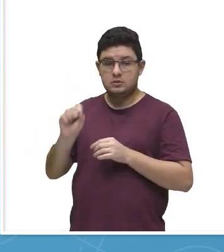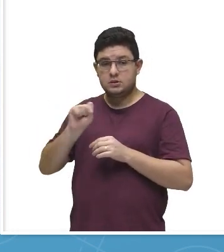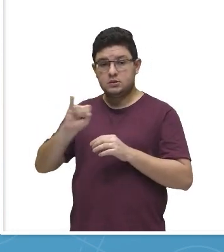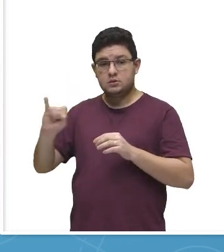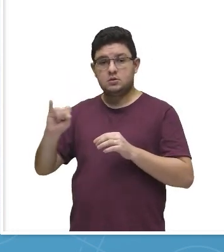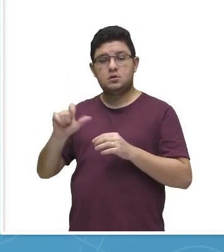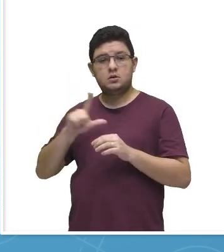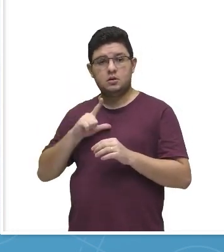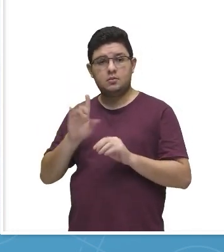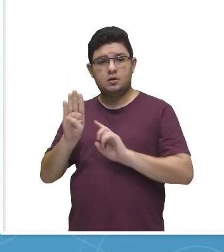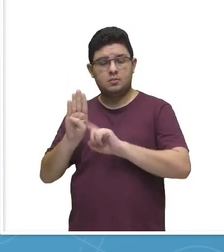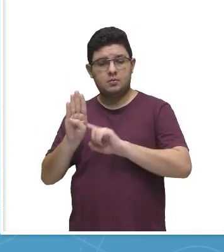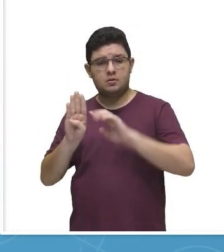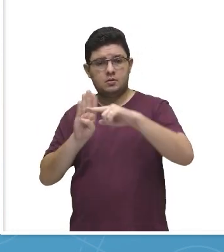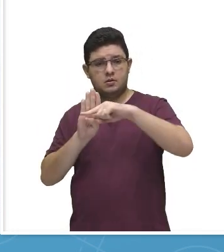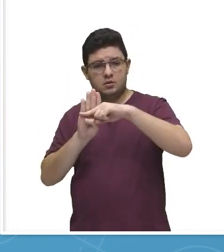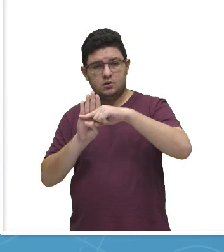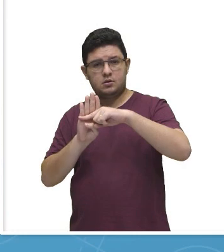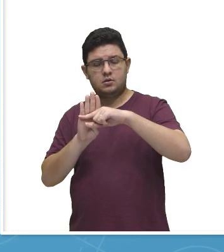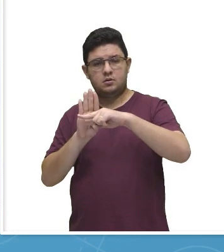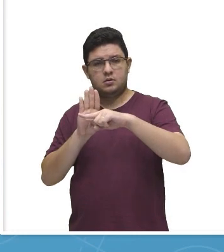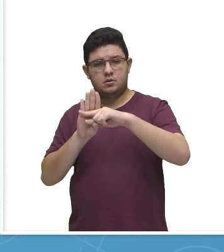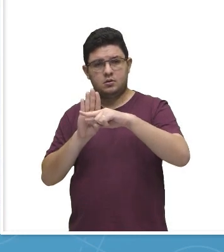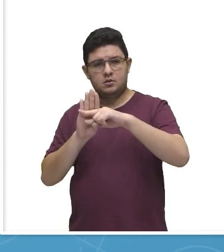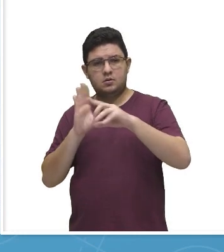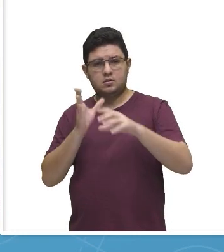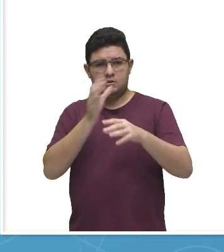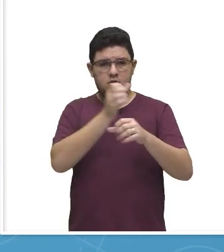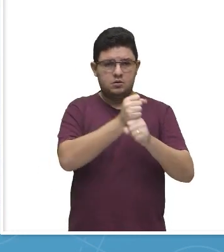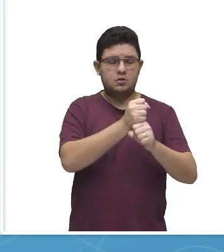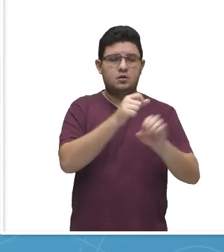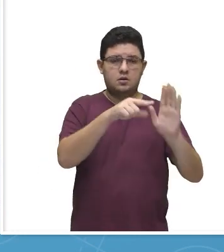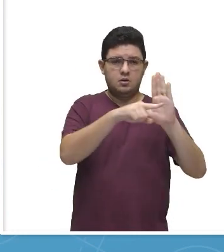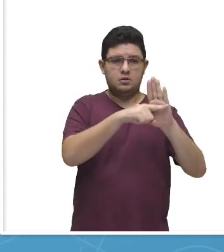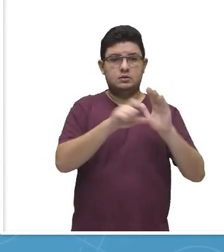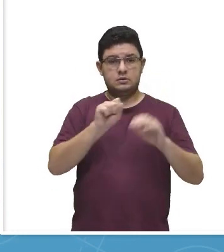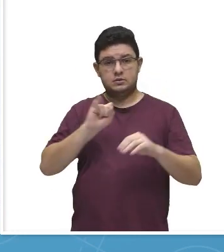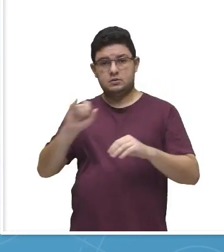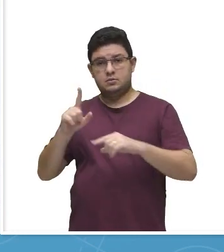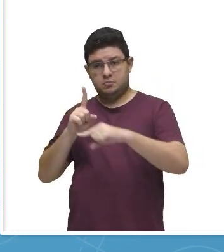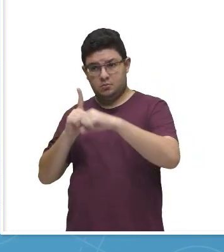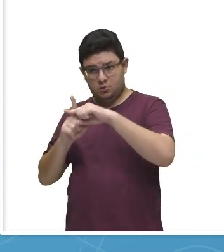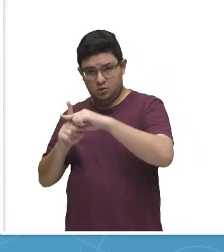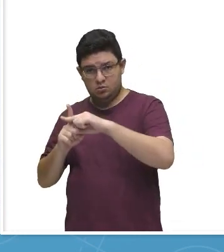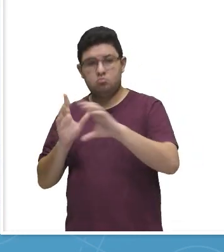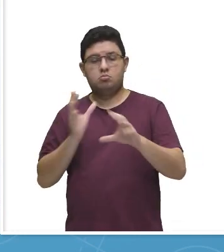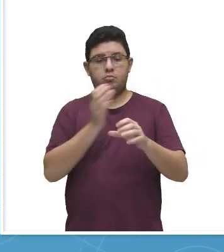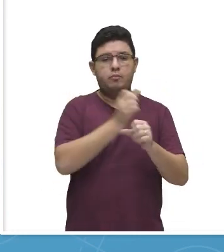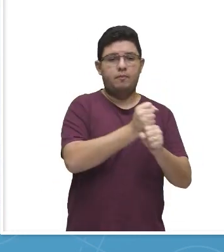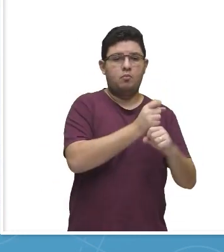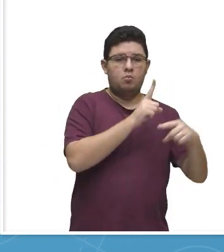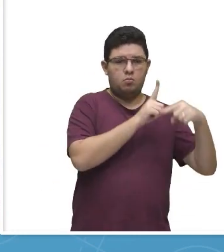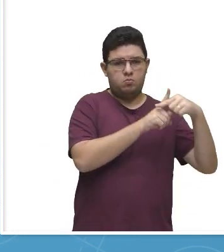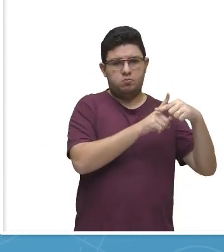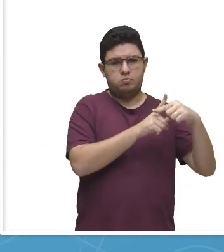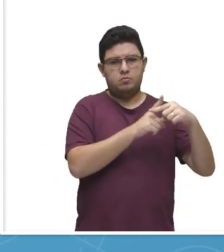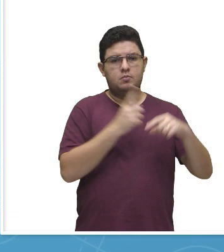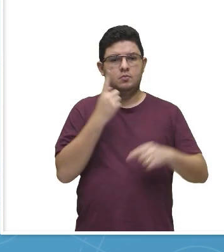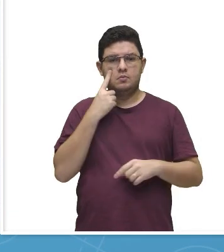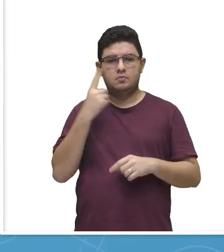a potência sempre será positiva. Então, multiplicamos aqui 4 vezes 4 vezes 4 vezes 4 e vamos